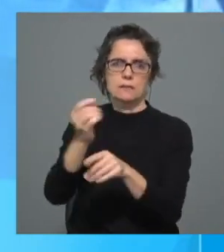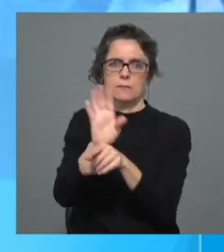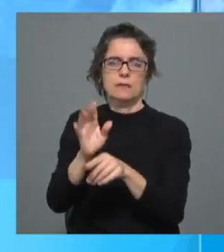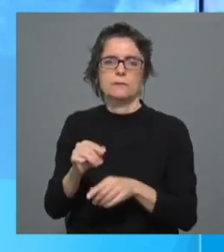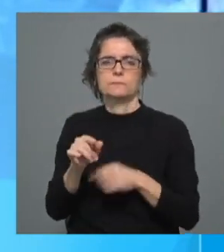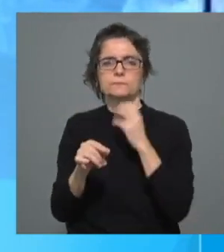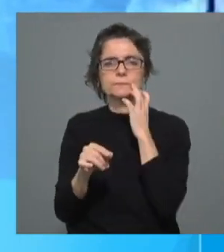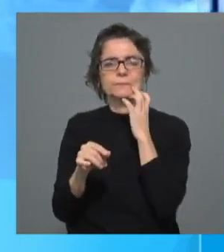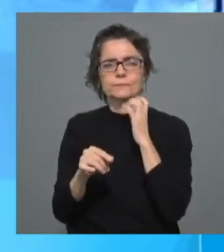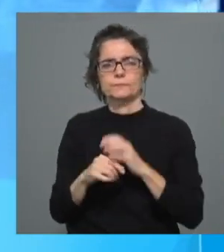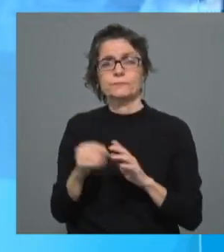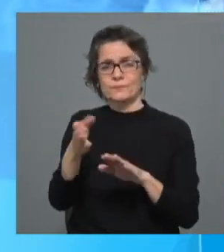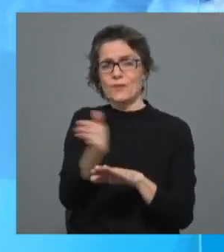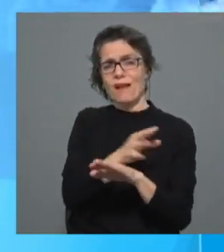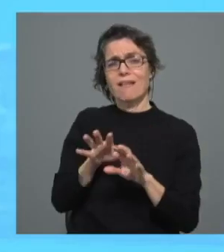internacional antes desta invasão?